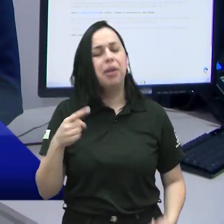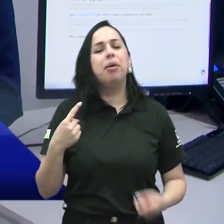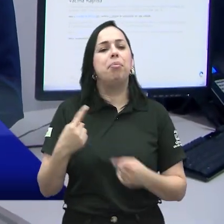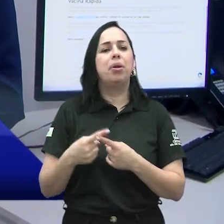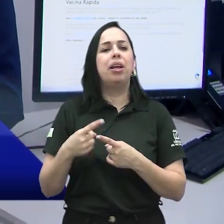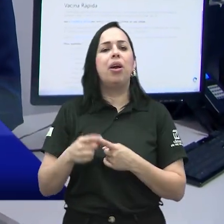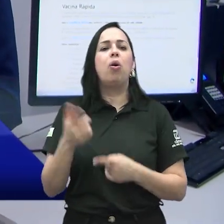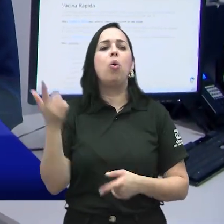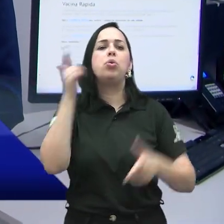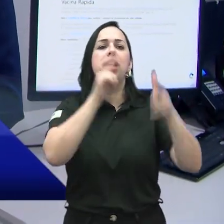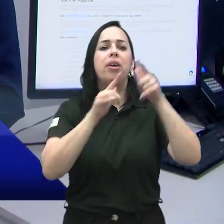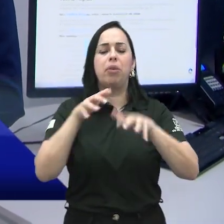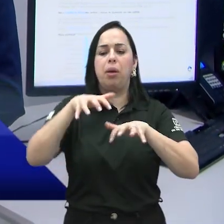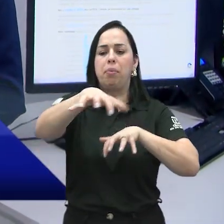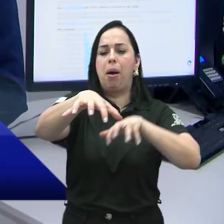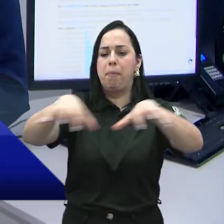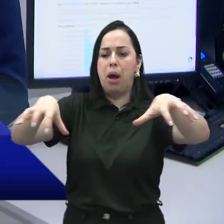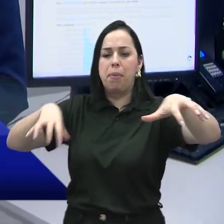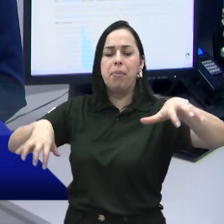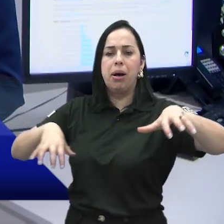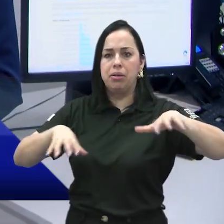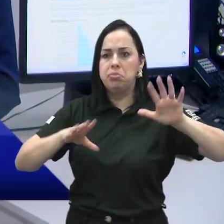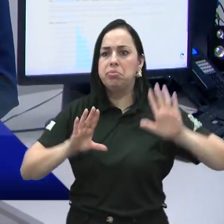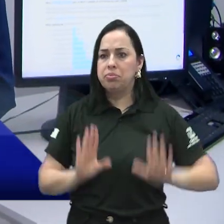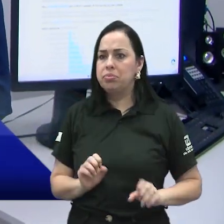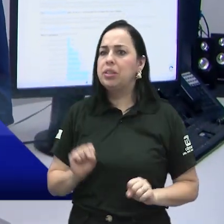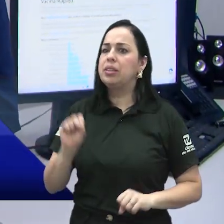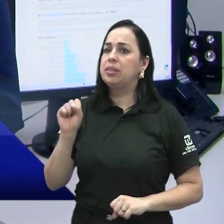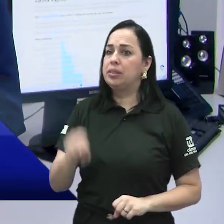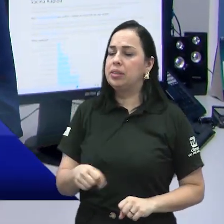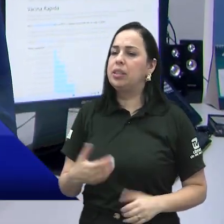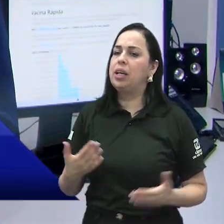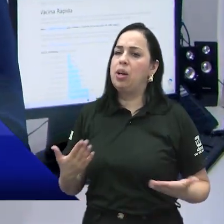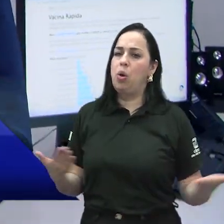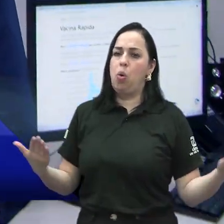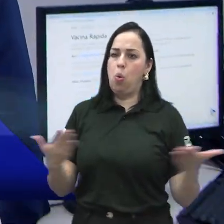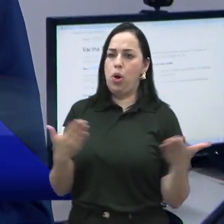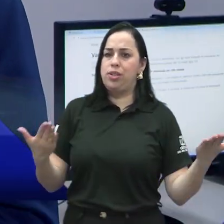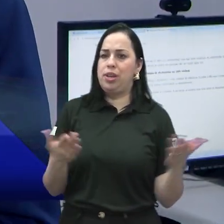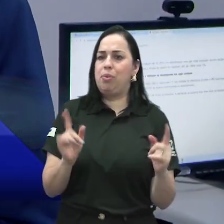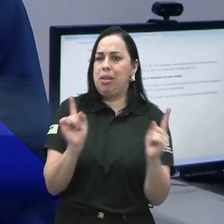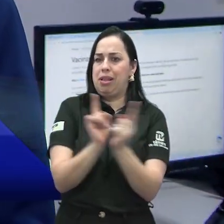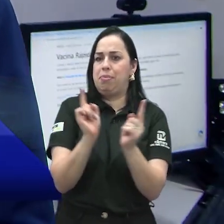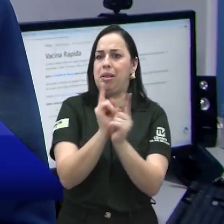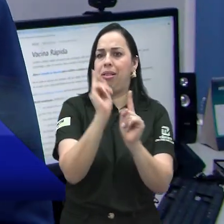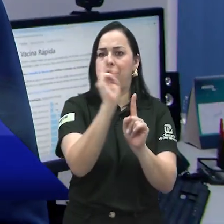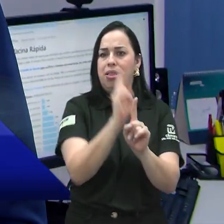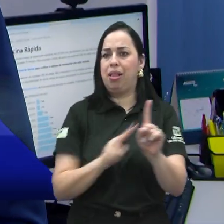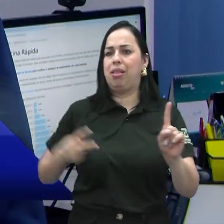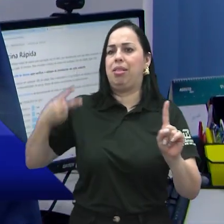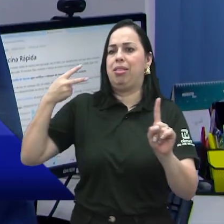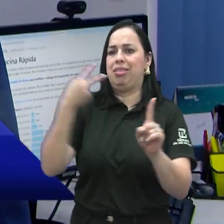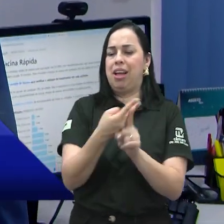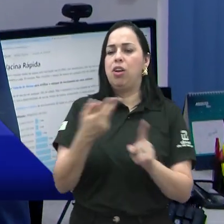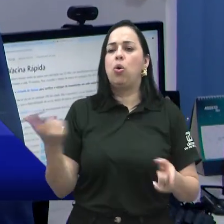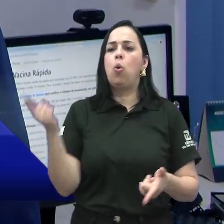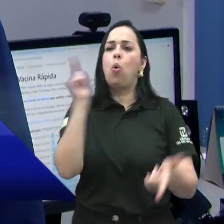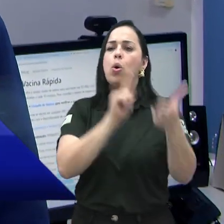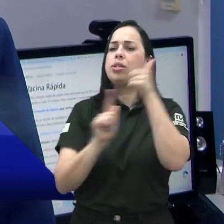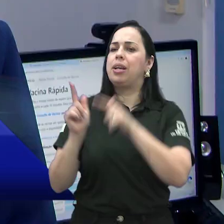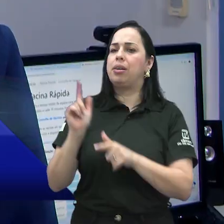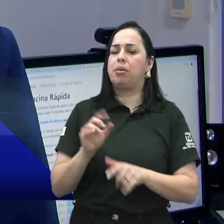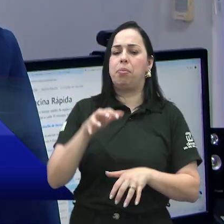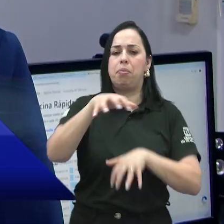consegue diluir um pouco mais essa demanda também dessa procura, Com certeza, quando você amplia o acesso, você consegue distribuir